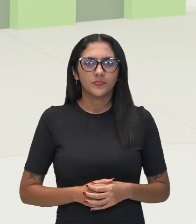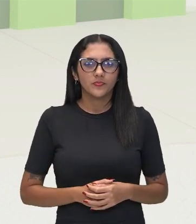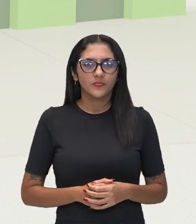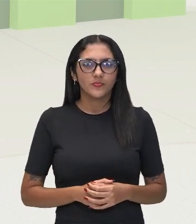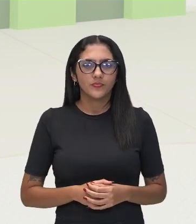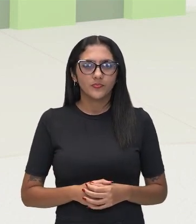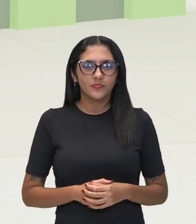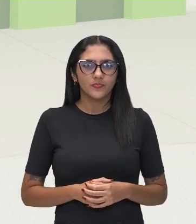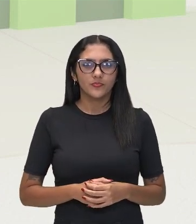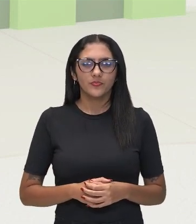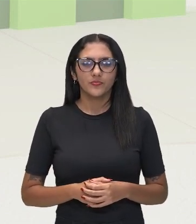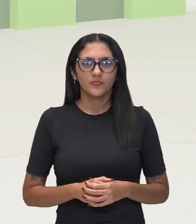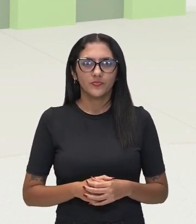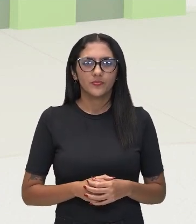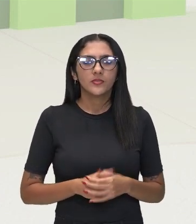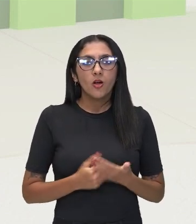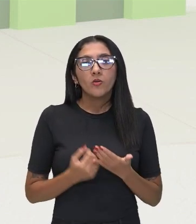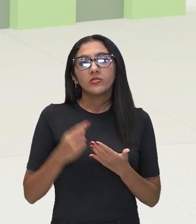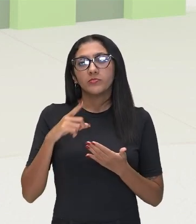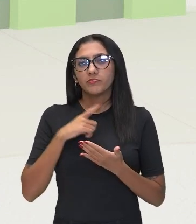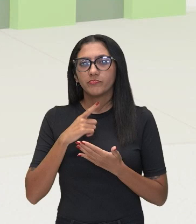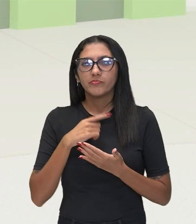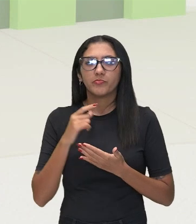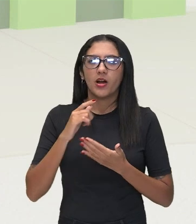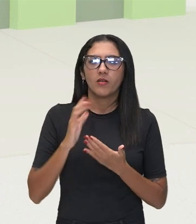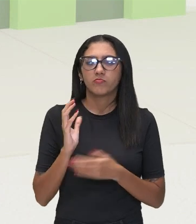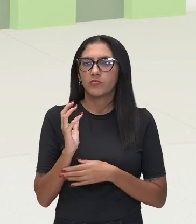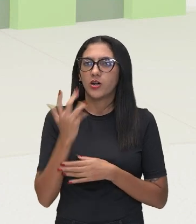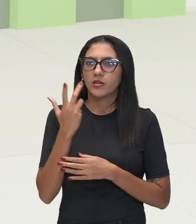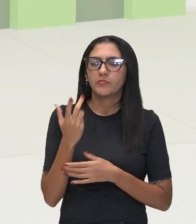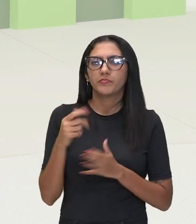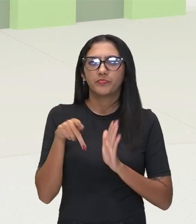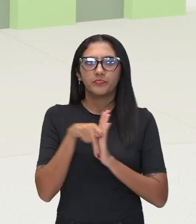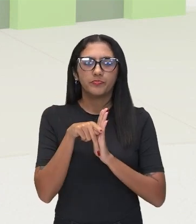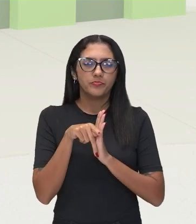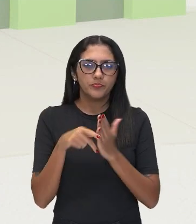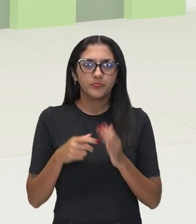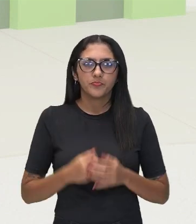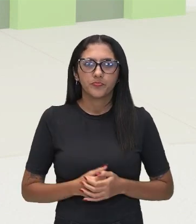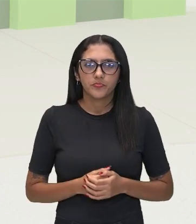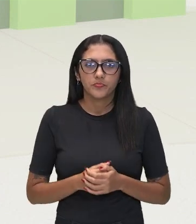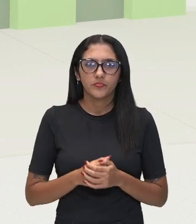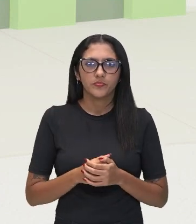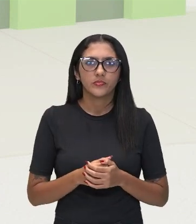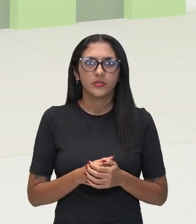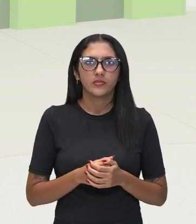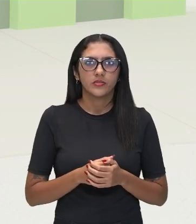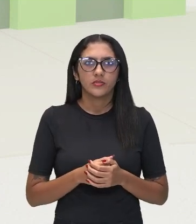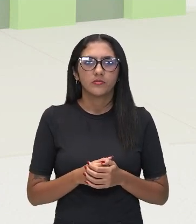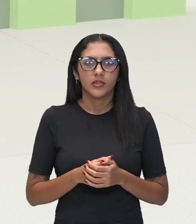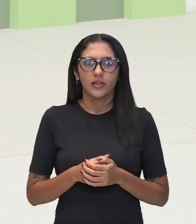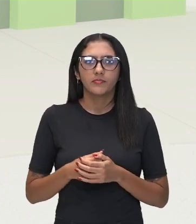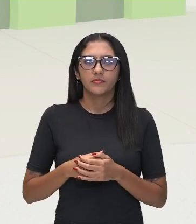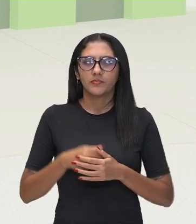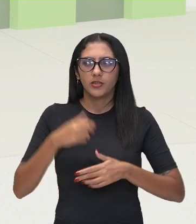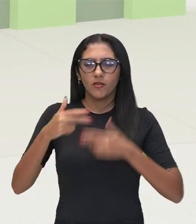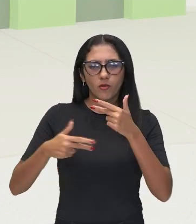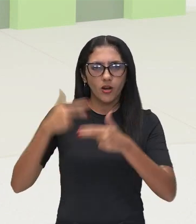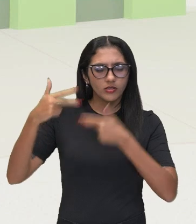sofreram, nesse processo todo, tiveram ali atividade da seleção natural,